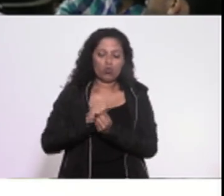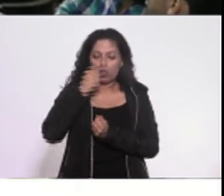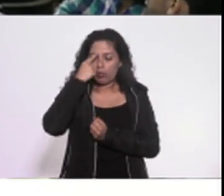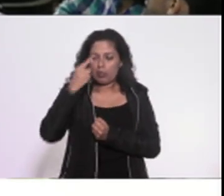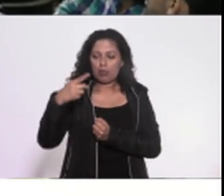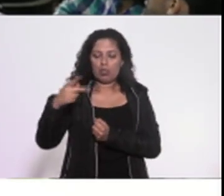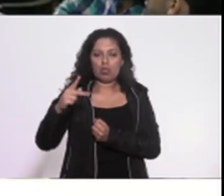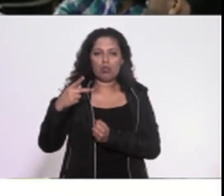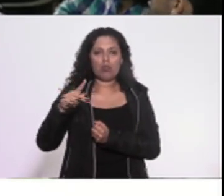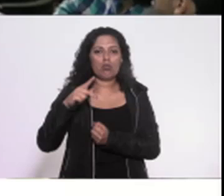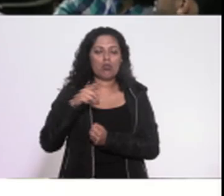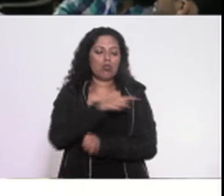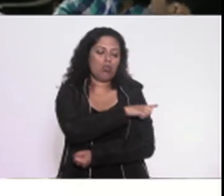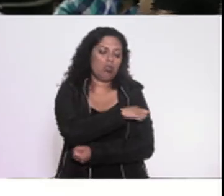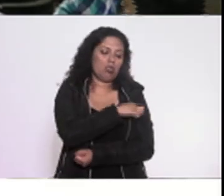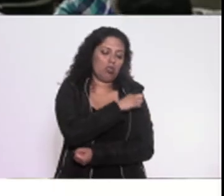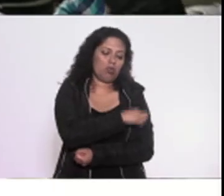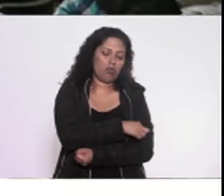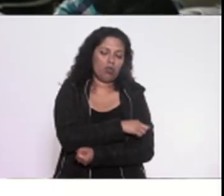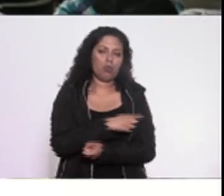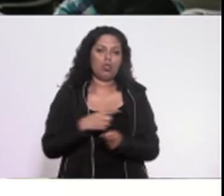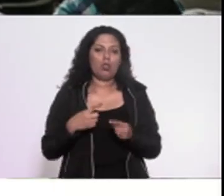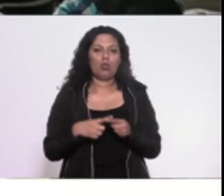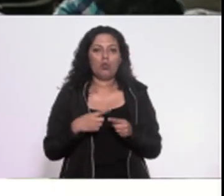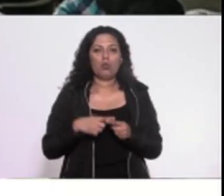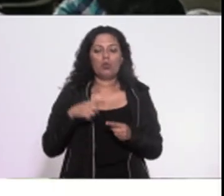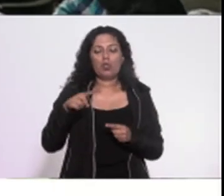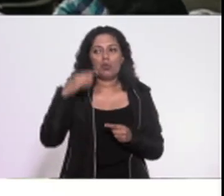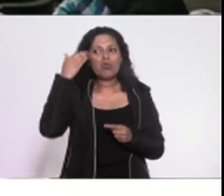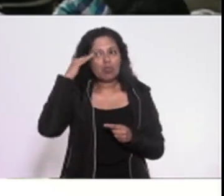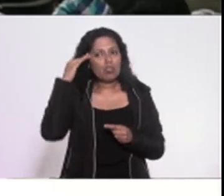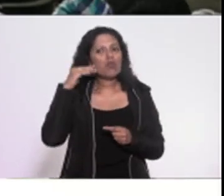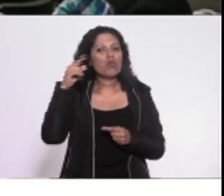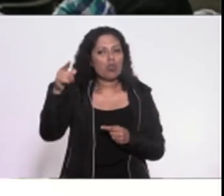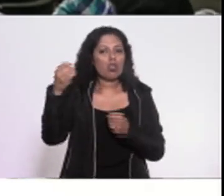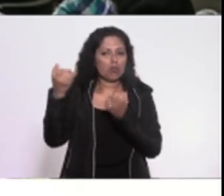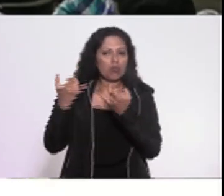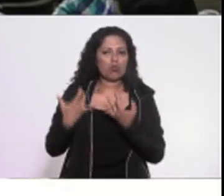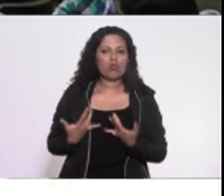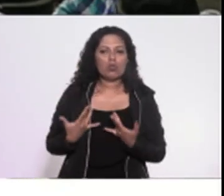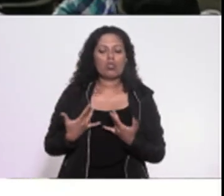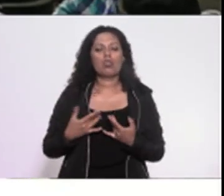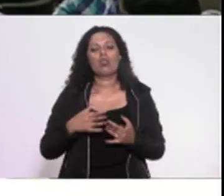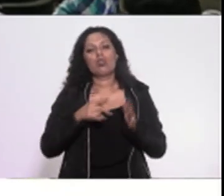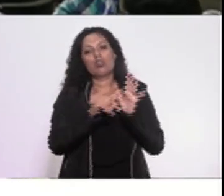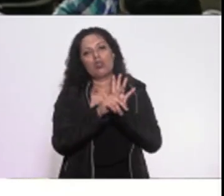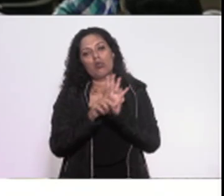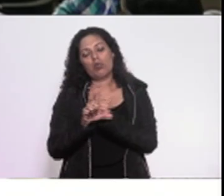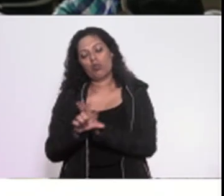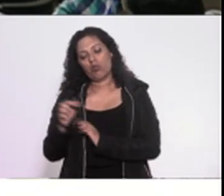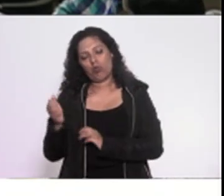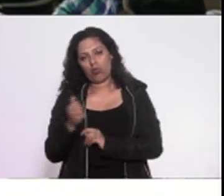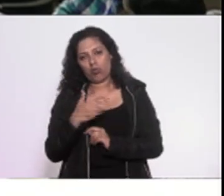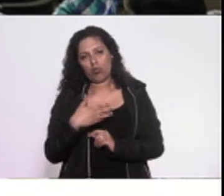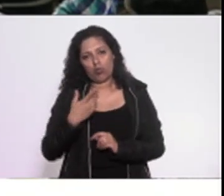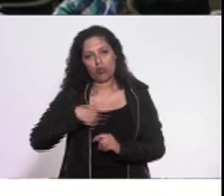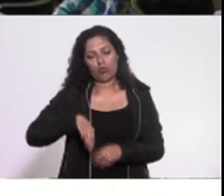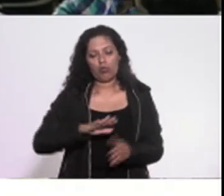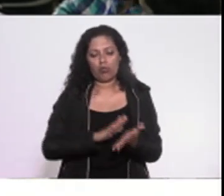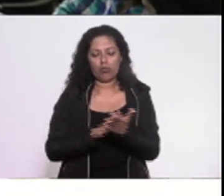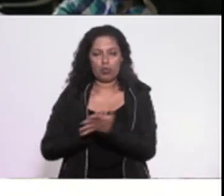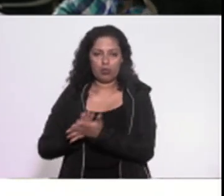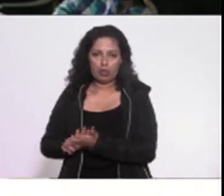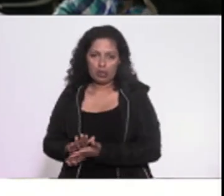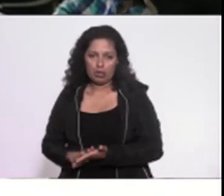Rejane, porque eu entendi exatamente o que ela está querendo dizer. Esse é um projeto novo, a gente tem que elogiar que